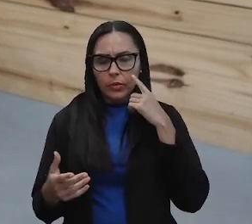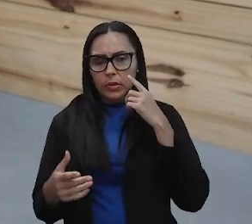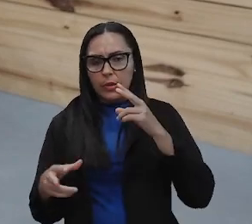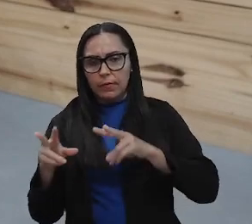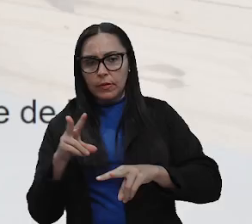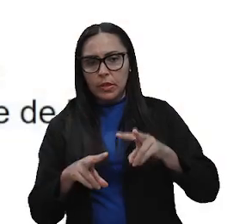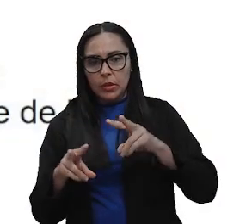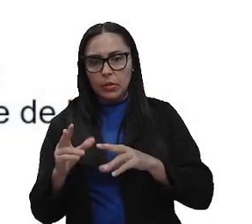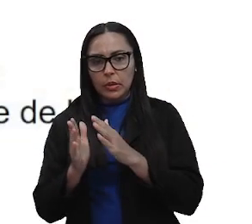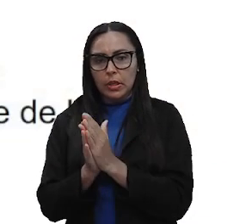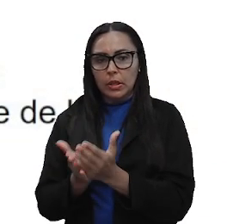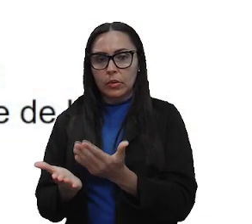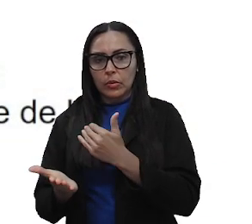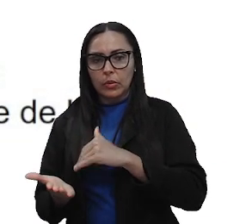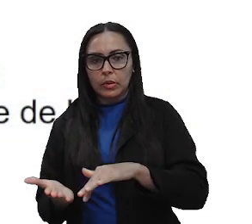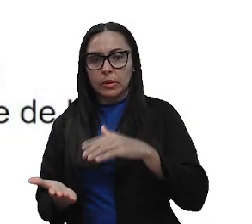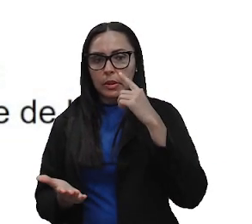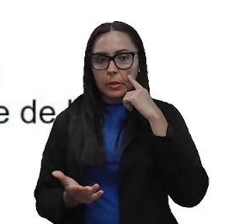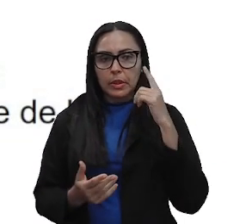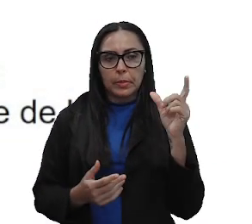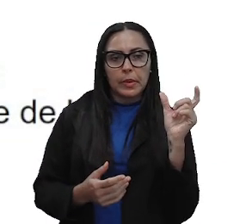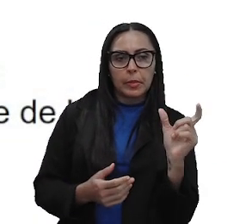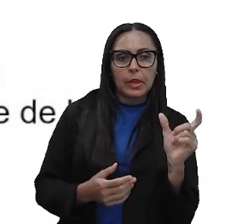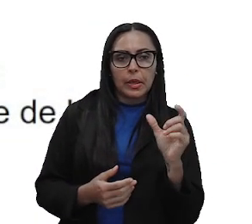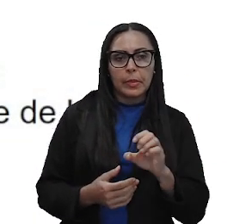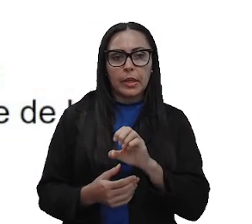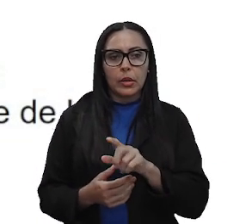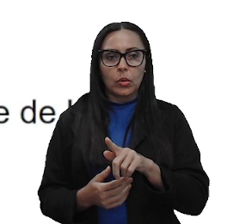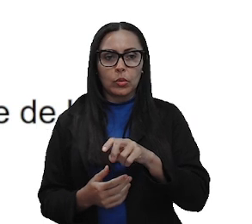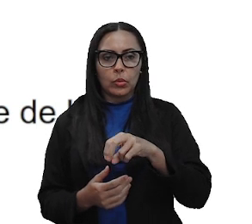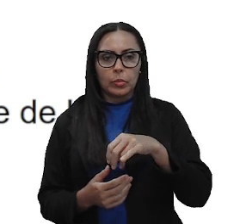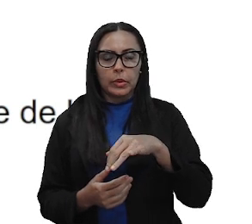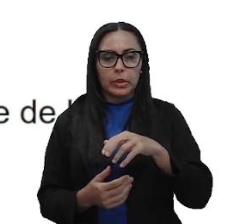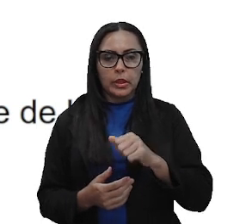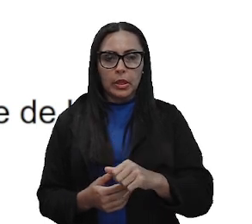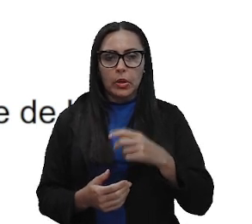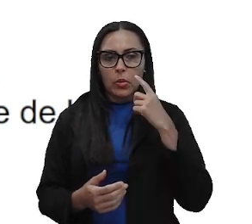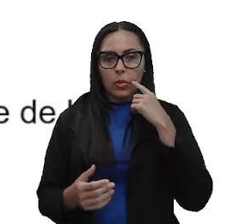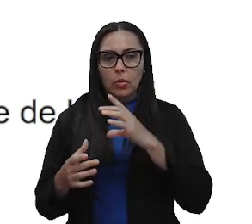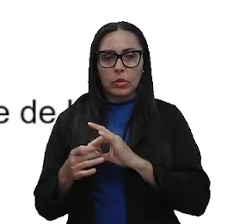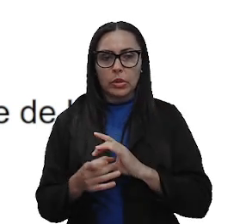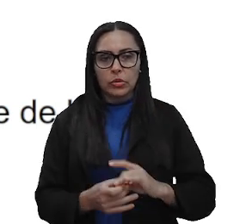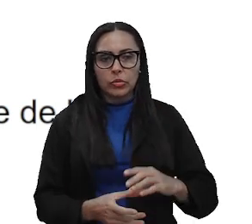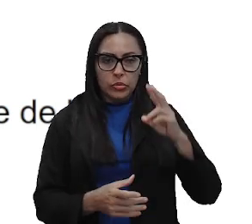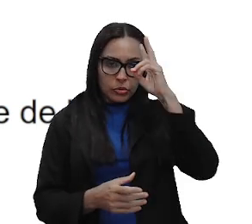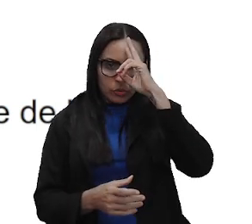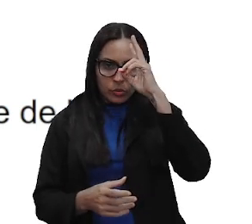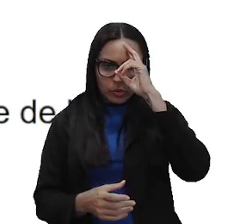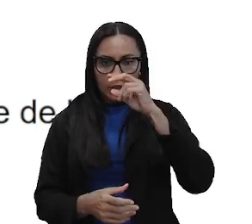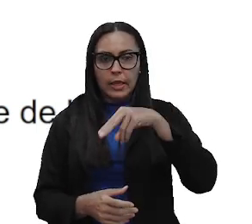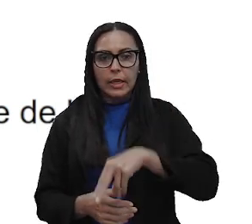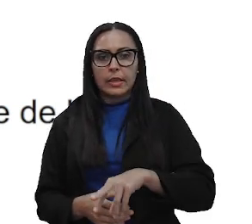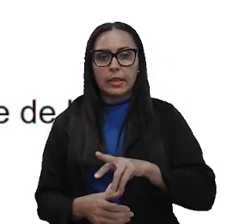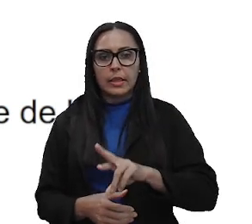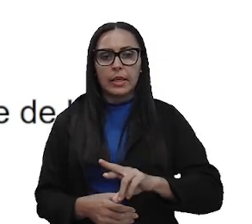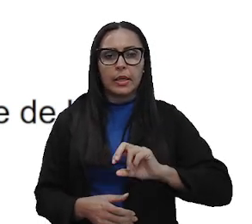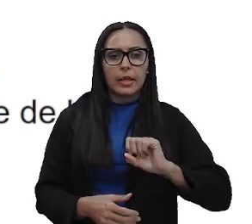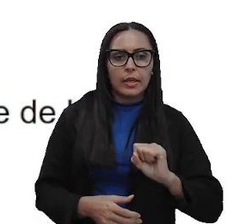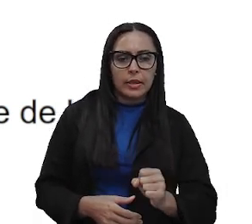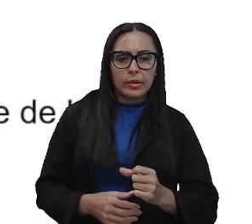e-book, etimologia da palavra ergonomia, contexto histórico da ergonomia, as NRs, que são as normas